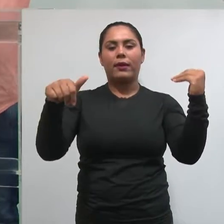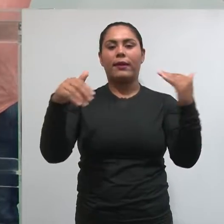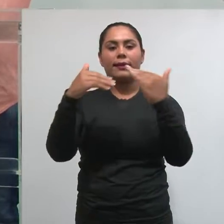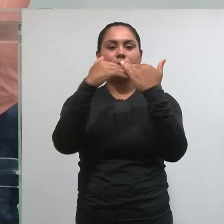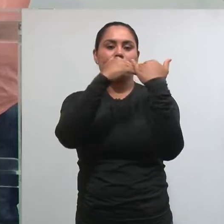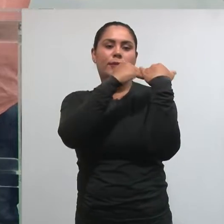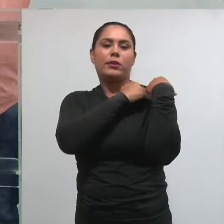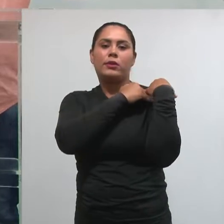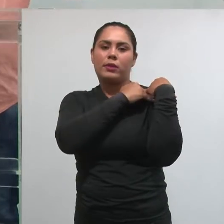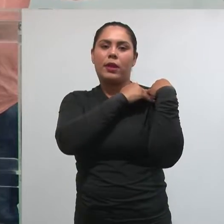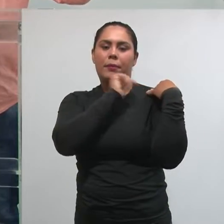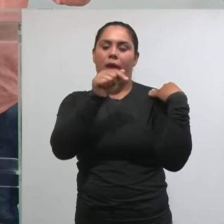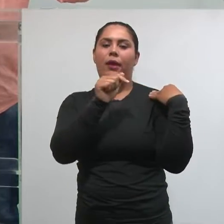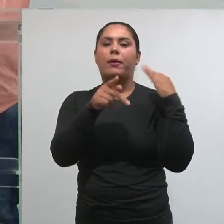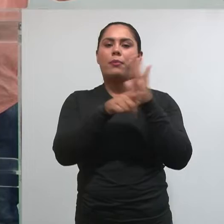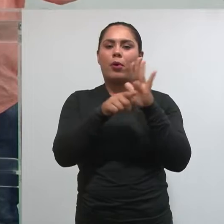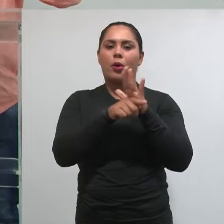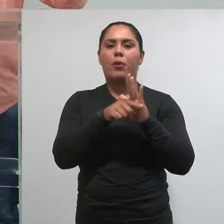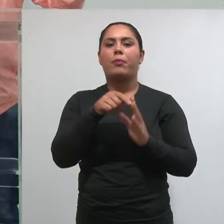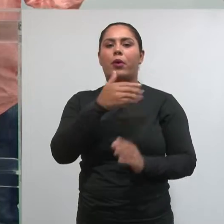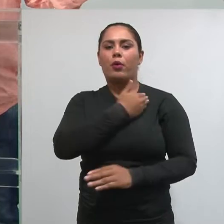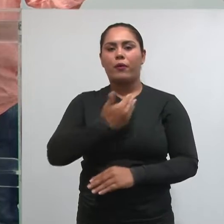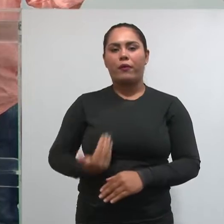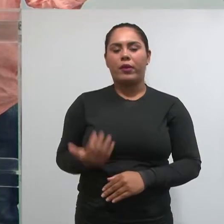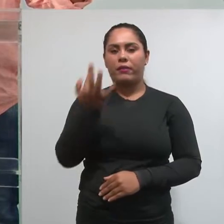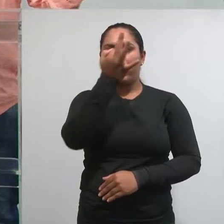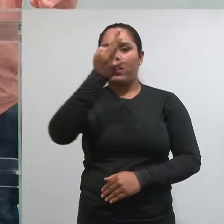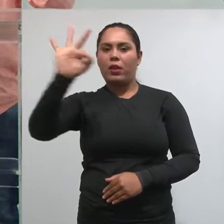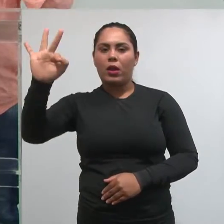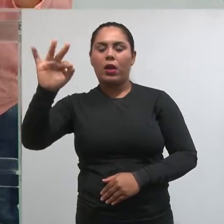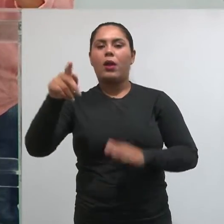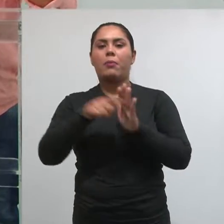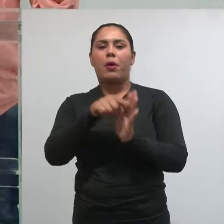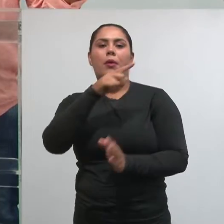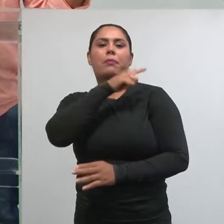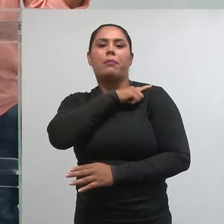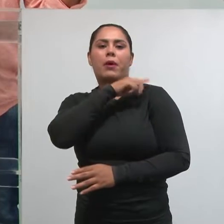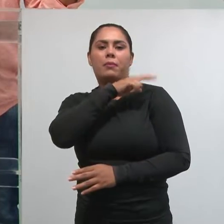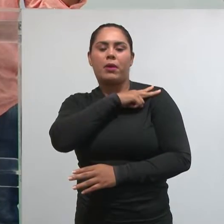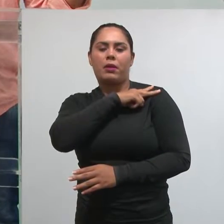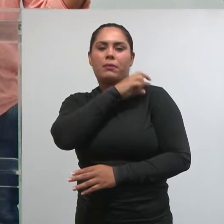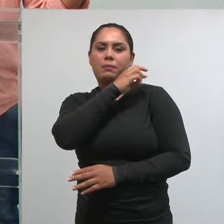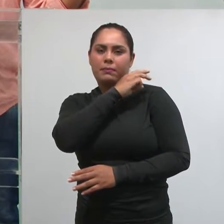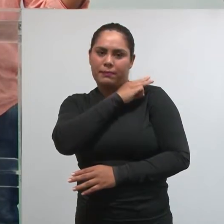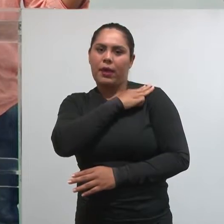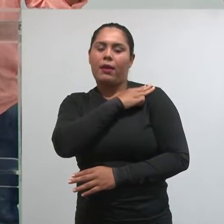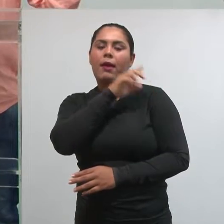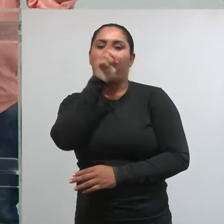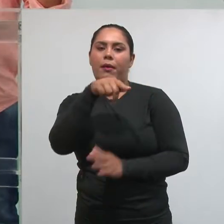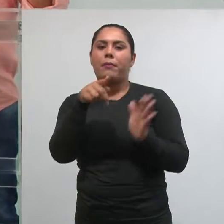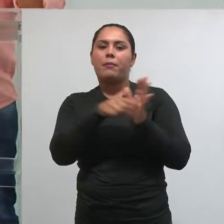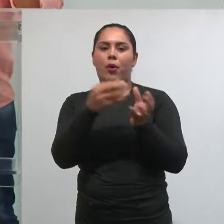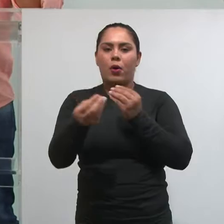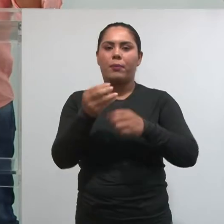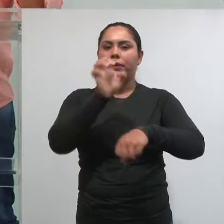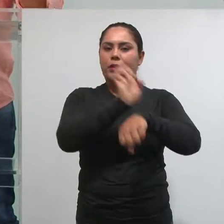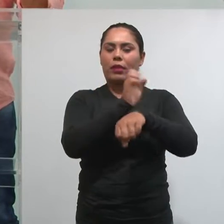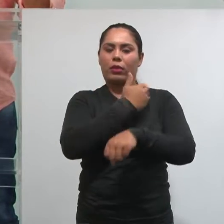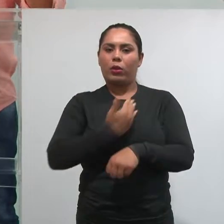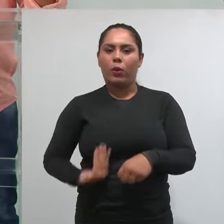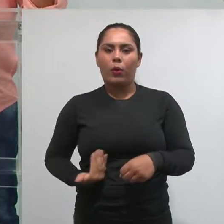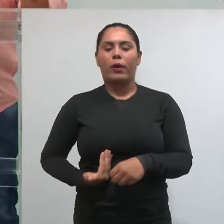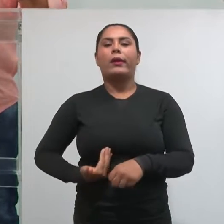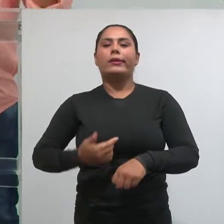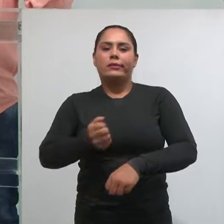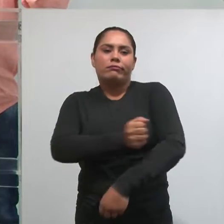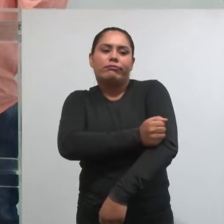responsabilidade do governo federal, o ensino médio do governo estadual e o ensino fundamental das prefeituras, dos municípios. Isso é uma política